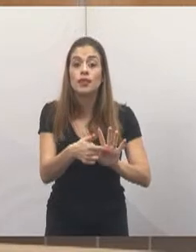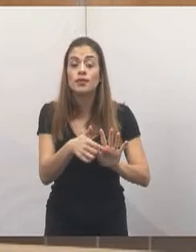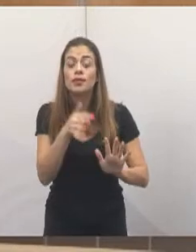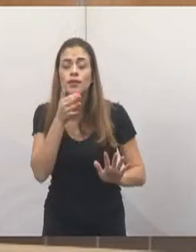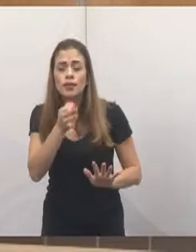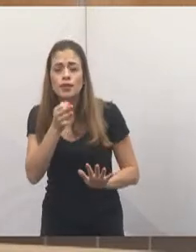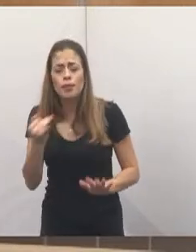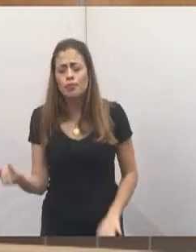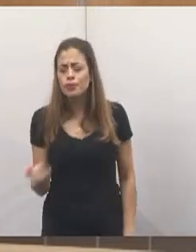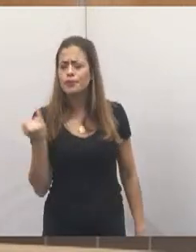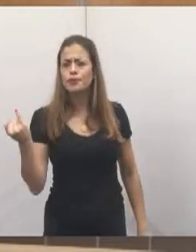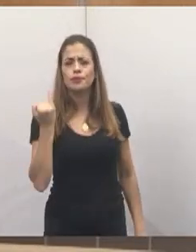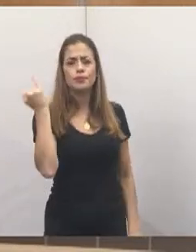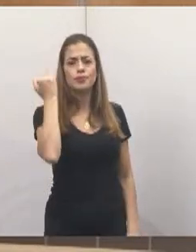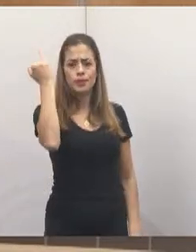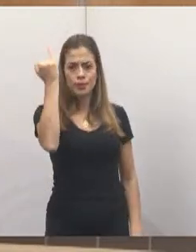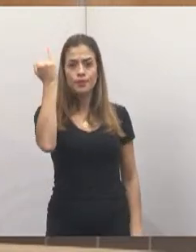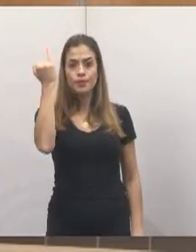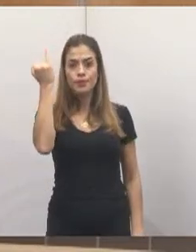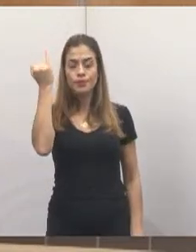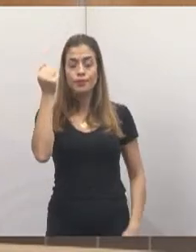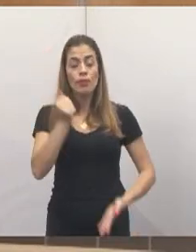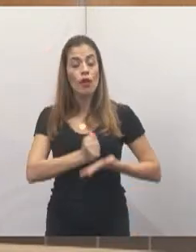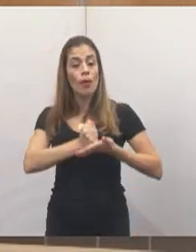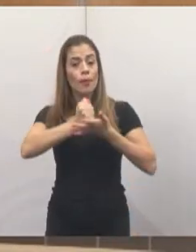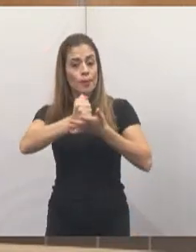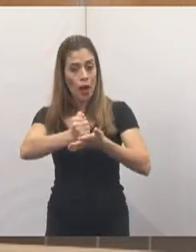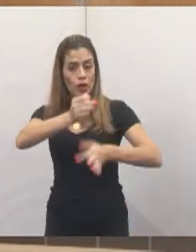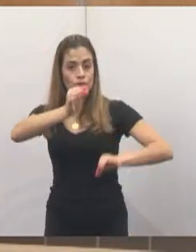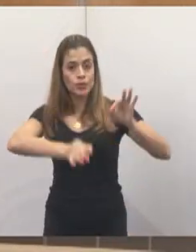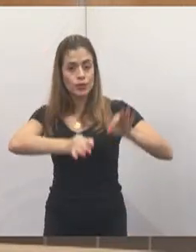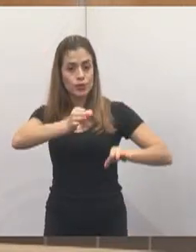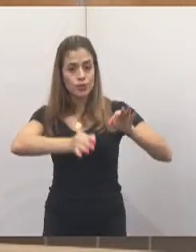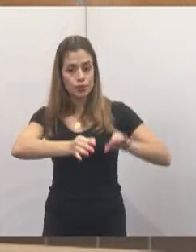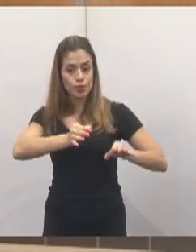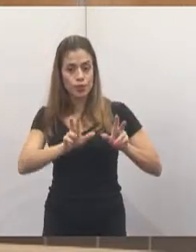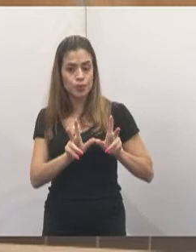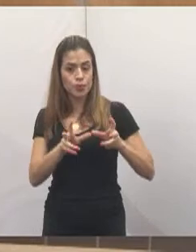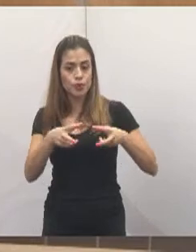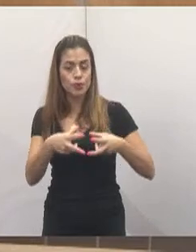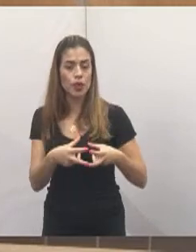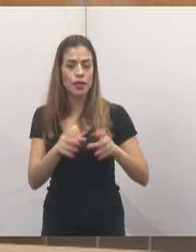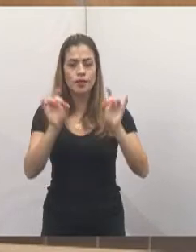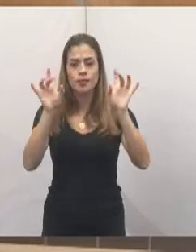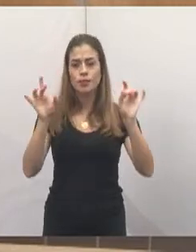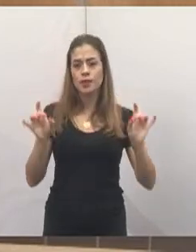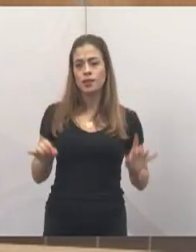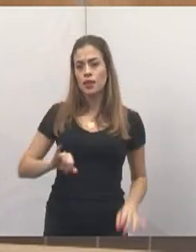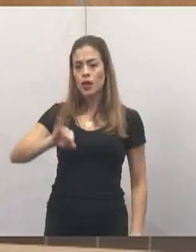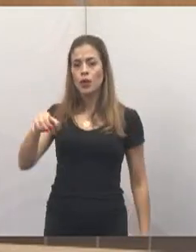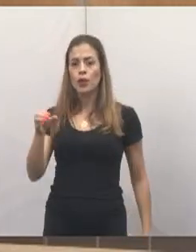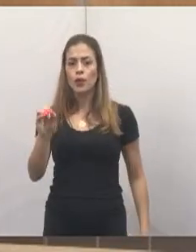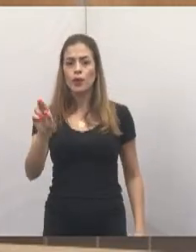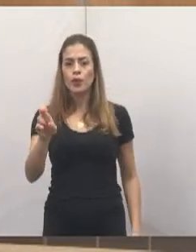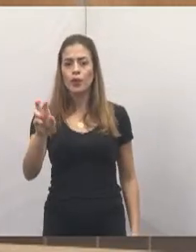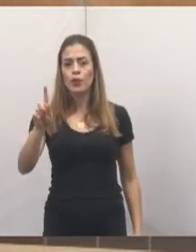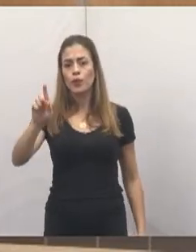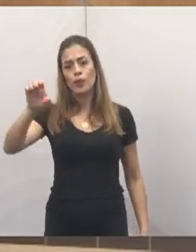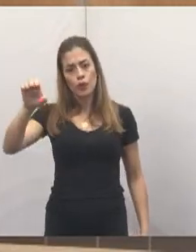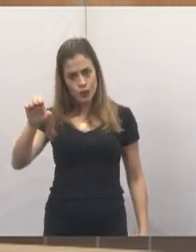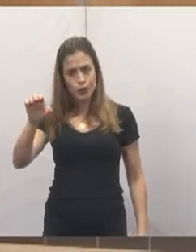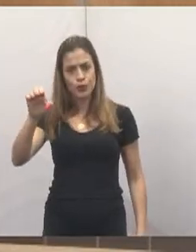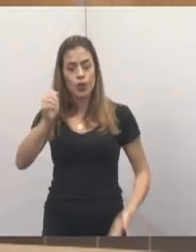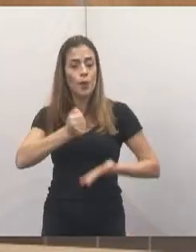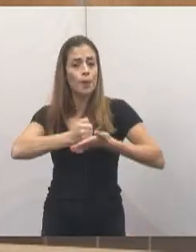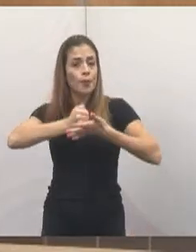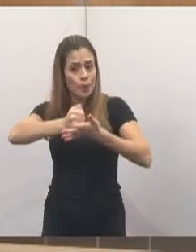contribuição tão importante, que com o apoio jurídico dessa casa, em especial do Dr. Jorge Cespedes, que deu suporte